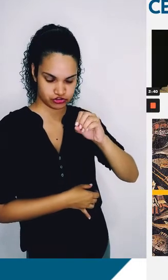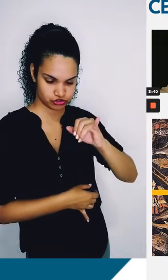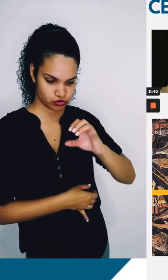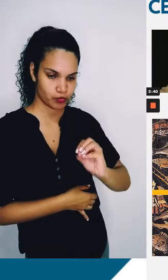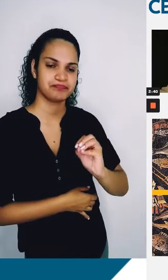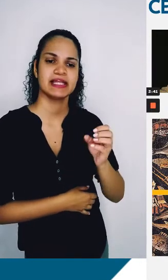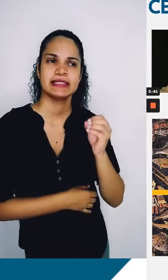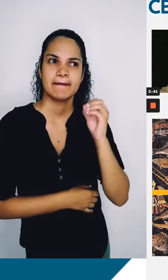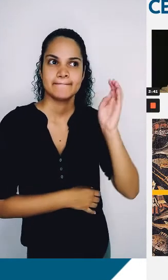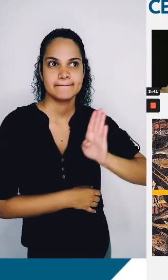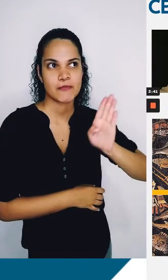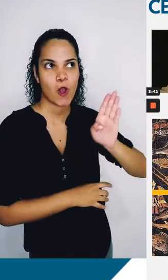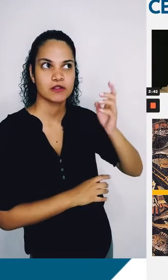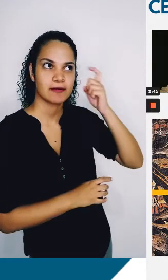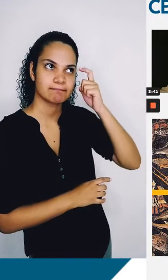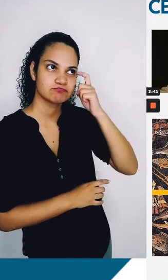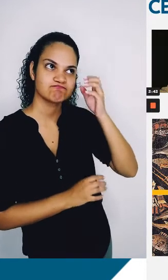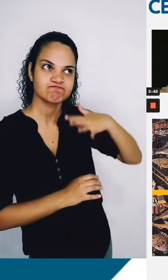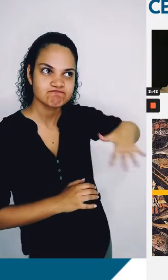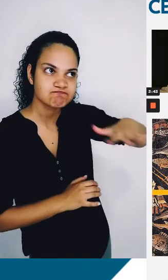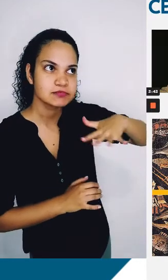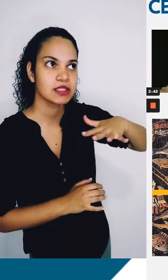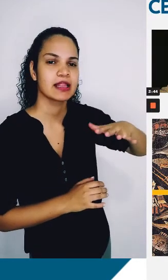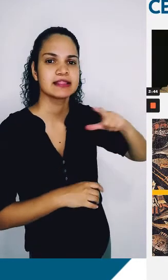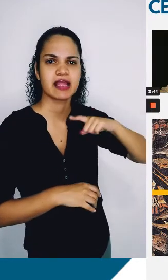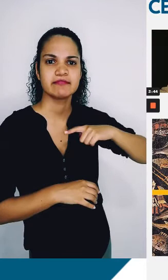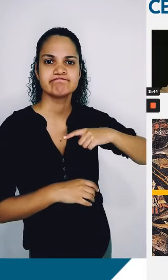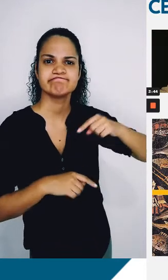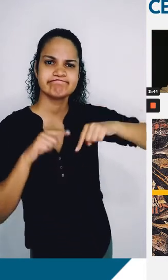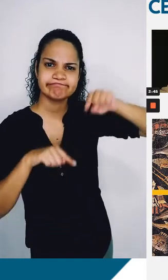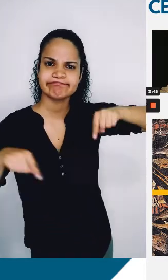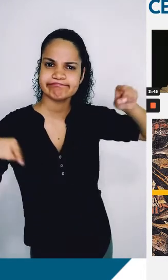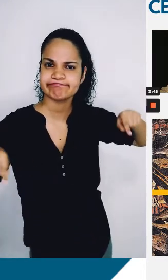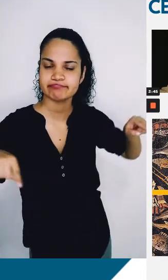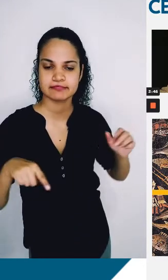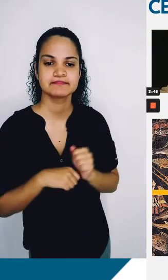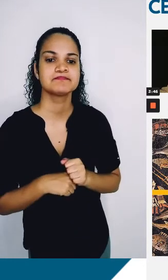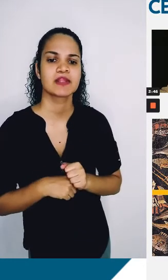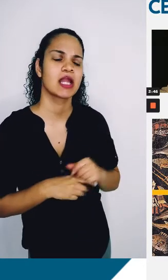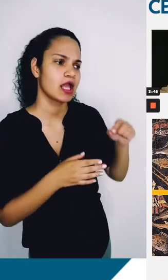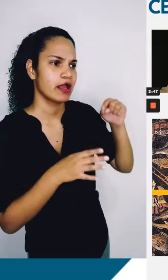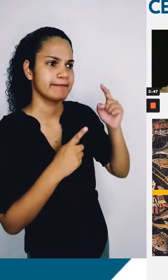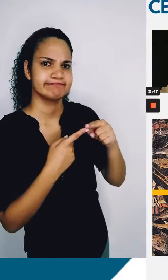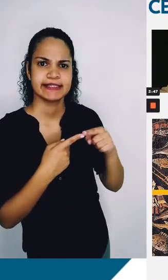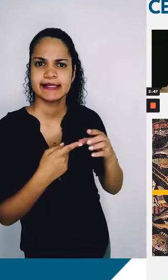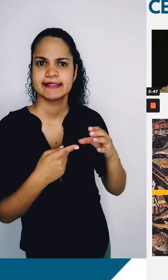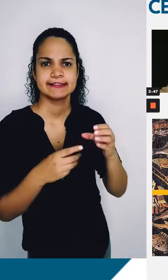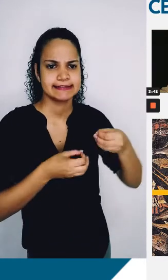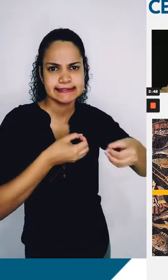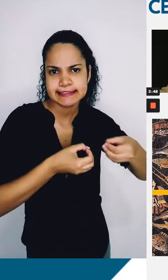pensa na biologia como um todo, a gente pode imaginar diferentes níveis de organização, desde a composição de uma